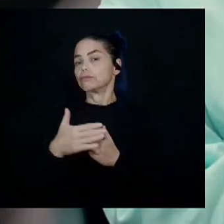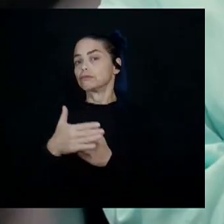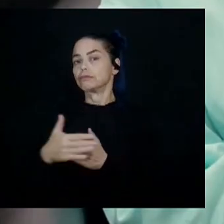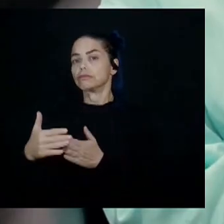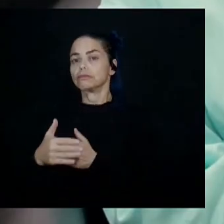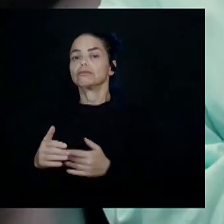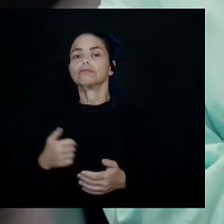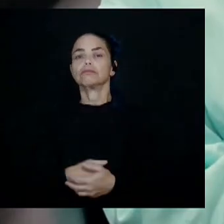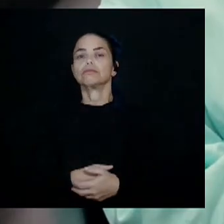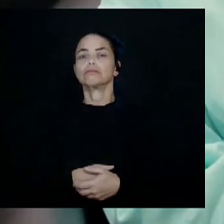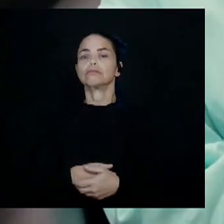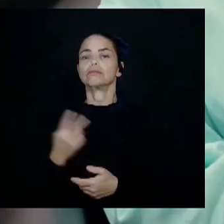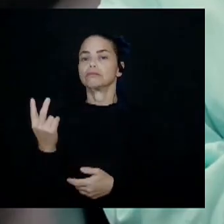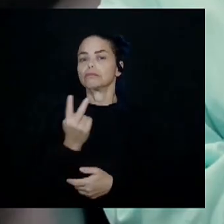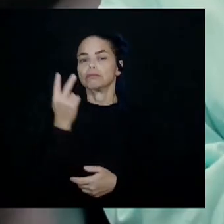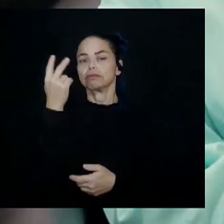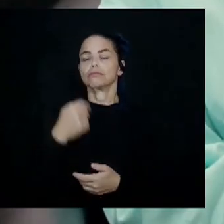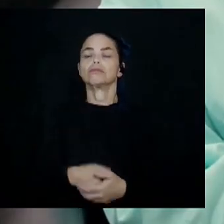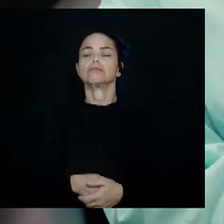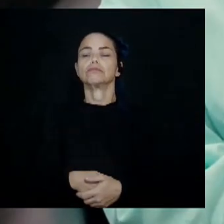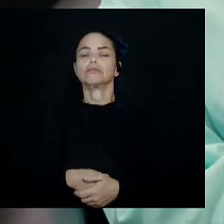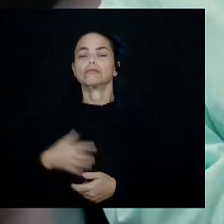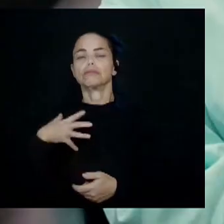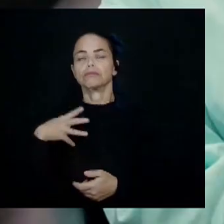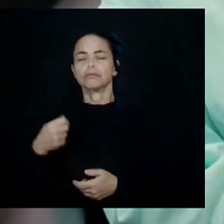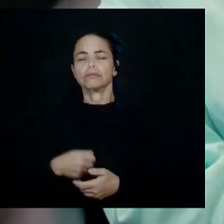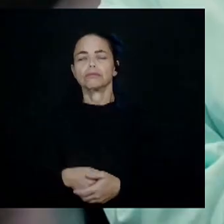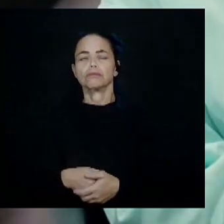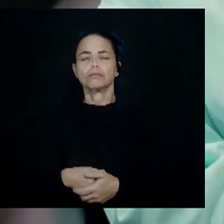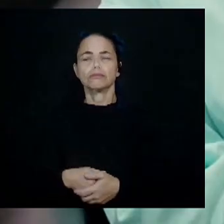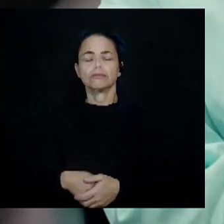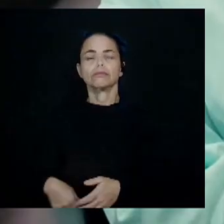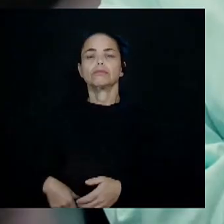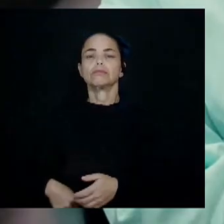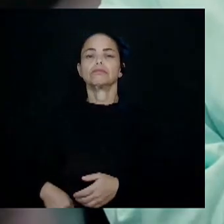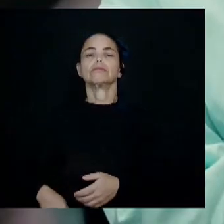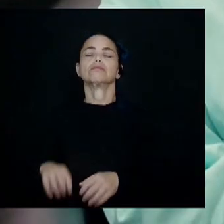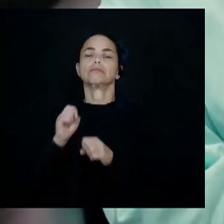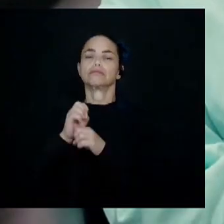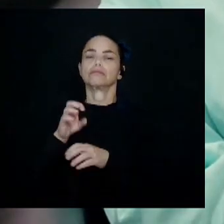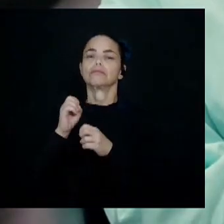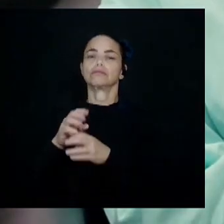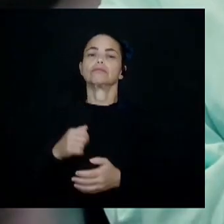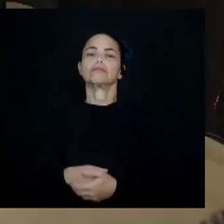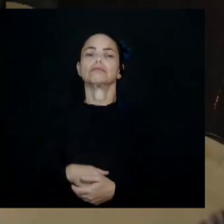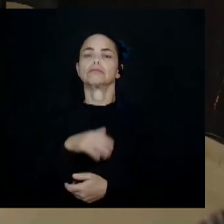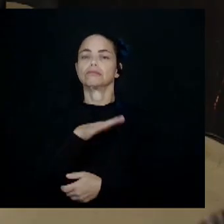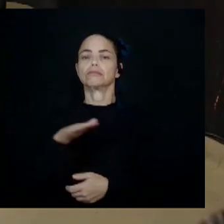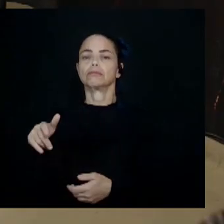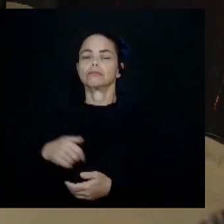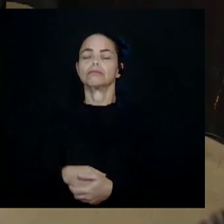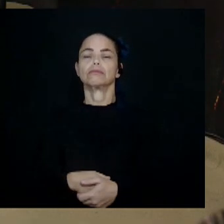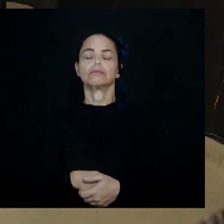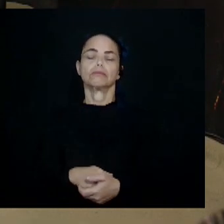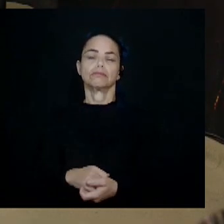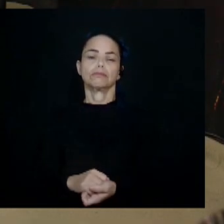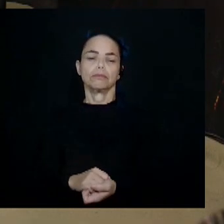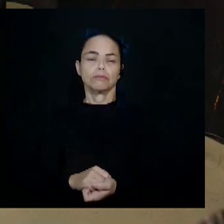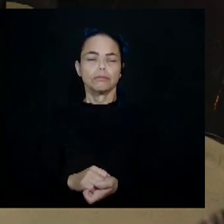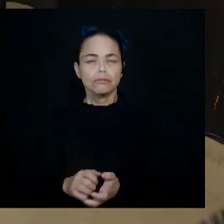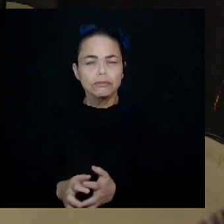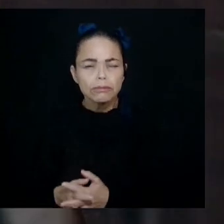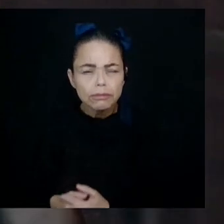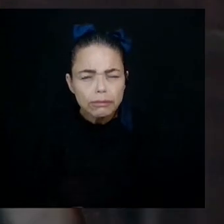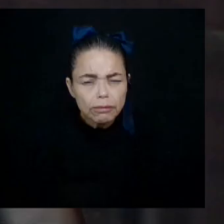certos valores para os nossos filhos, a gente está educando nossas crianças. É isso mesmo. Posso continuar